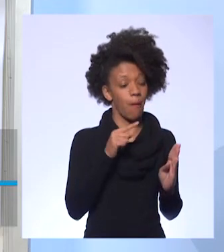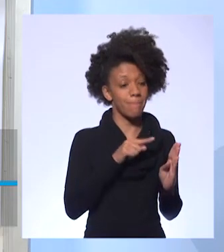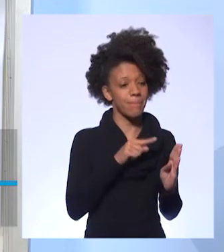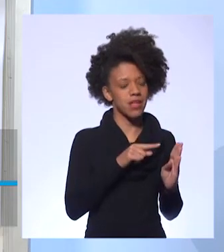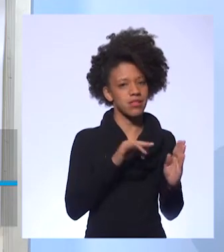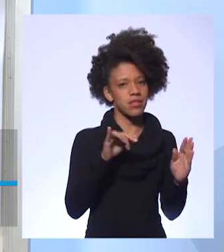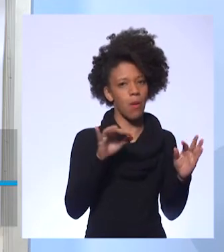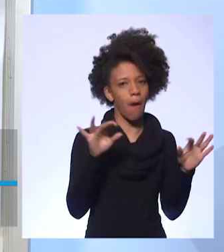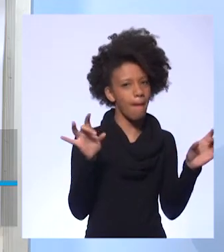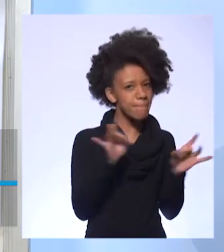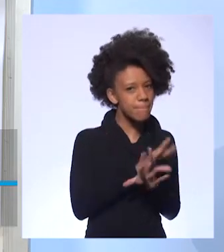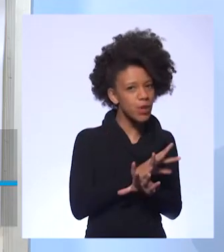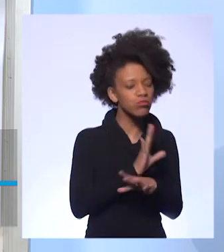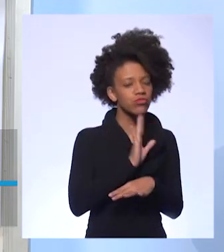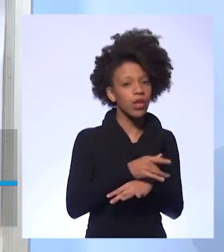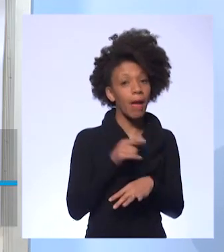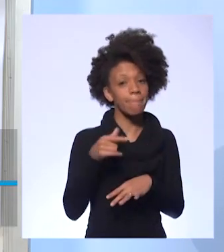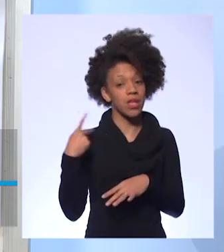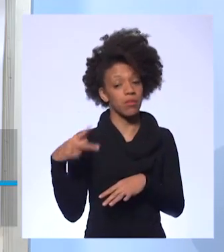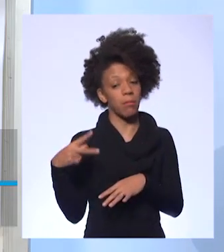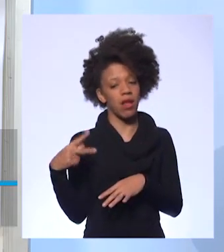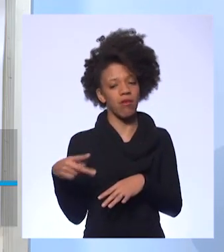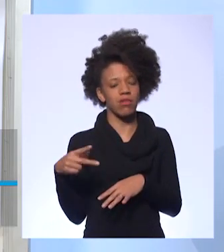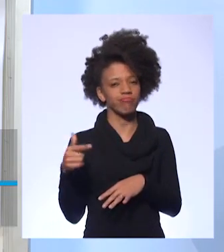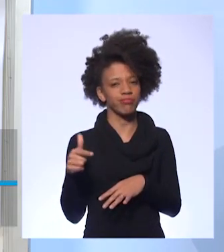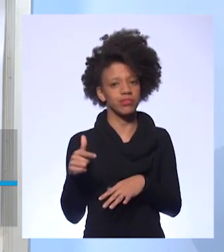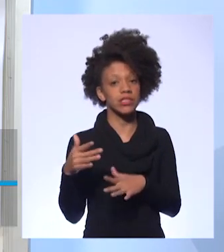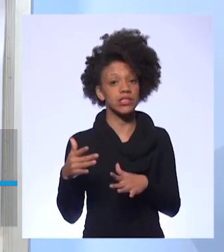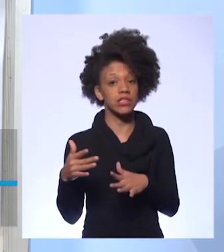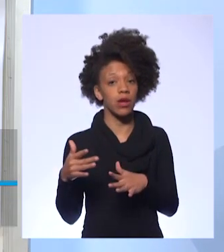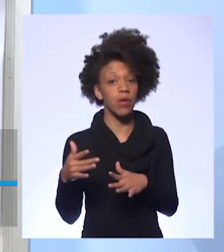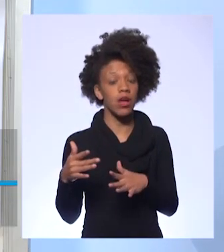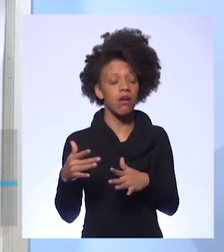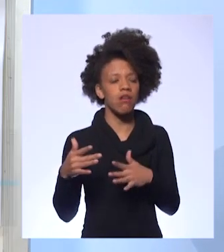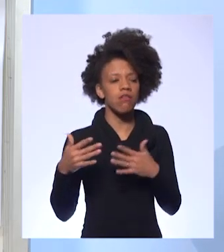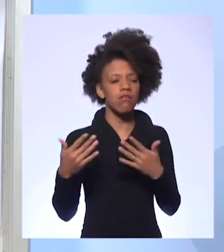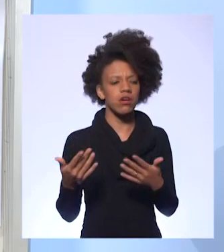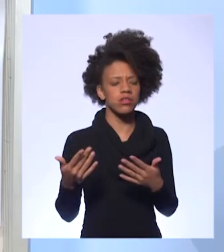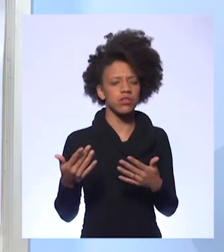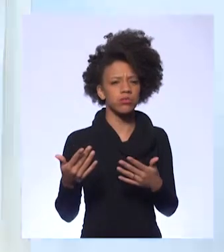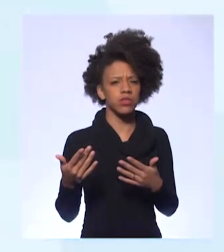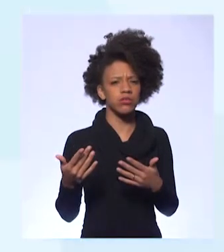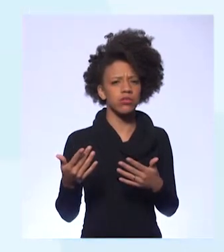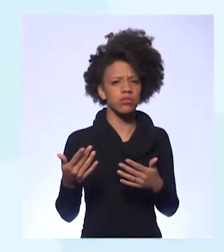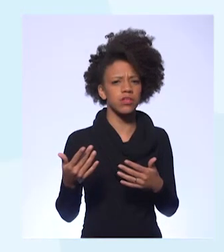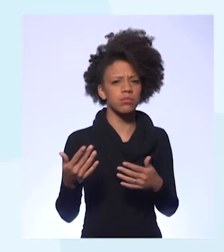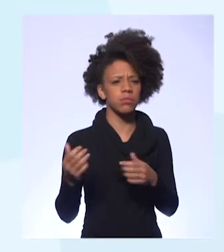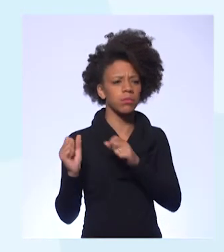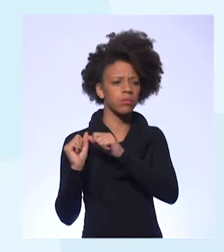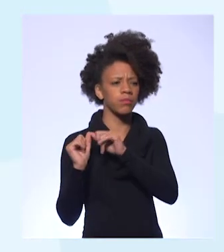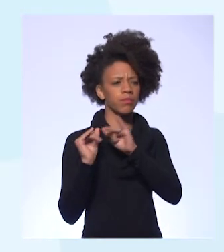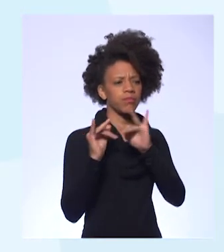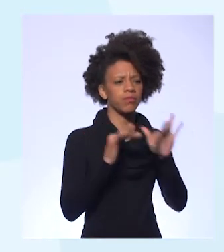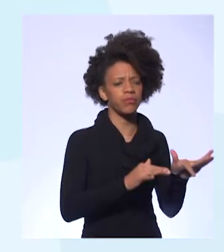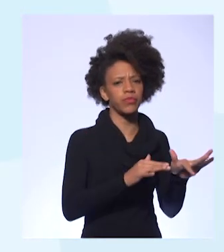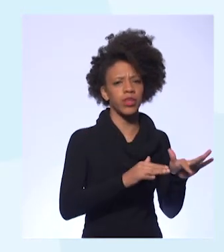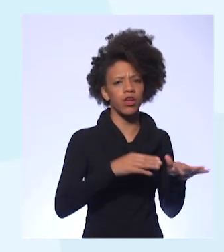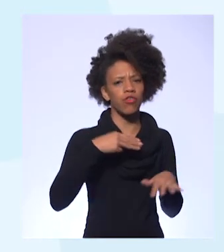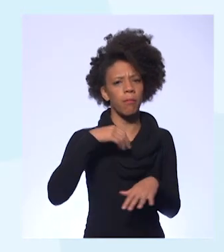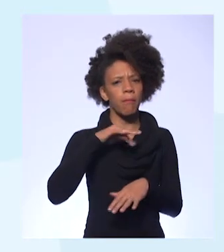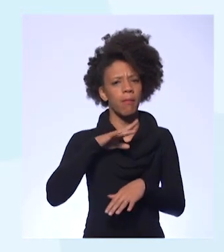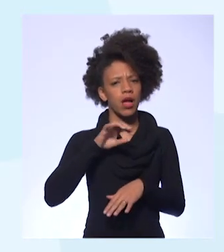Uruguai e Argentina mas ele invade o Mato Grosso vou colocar a tela novamente para vocês e olha lá